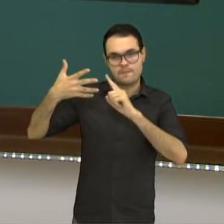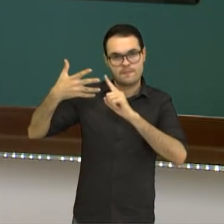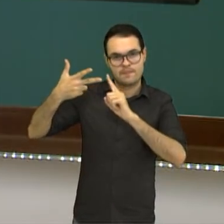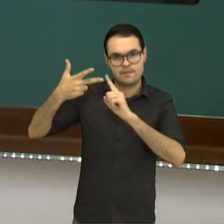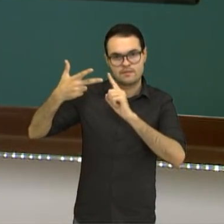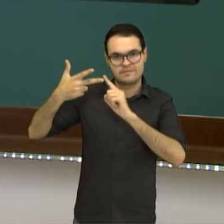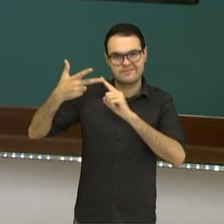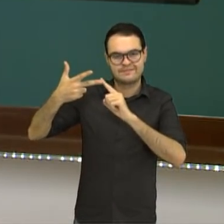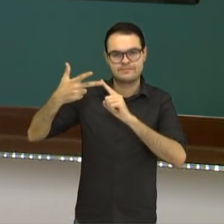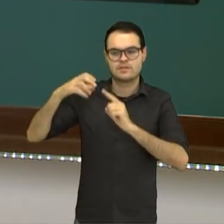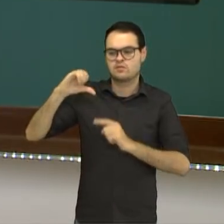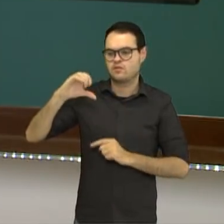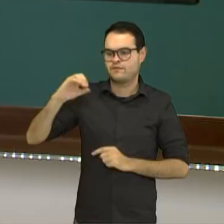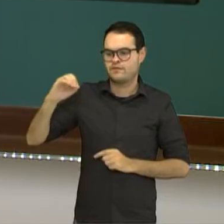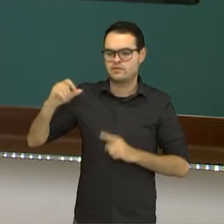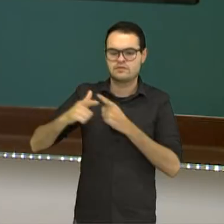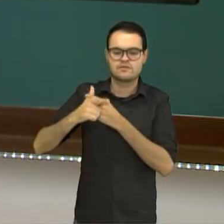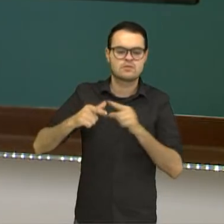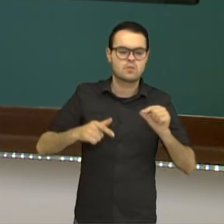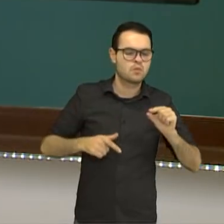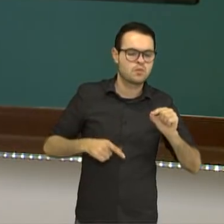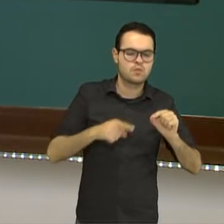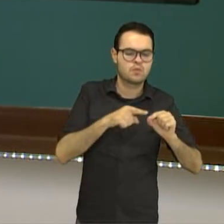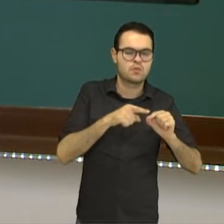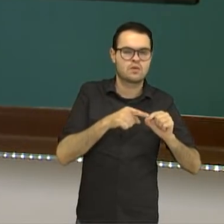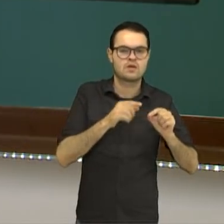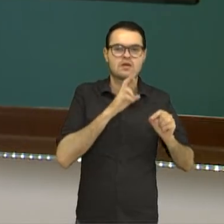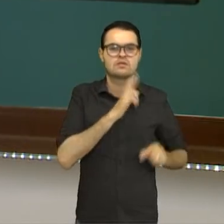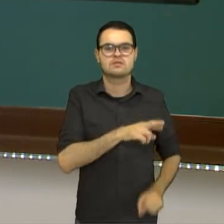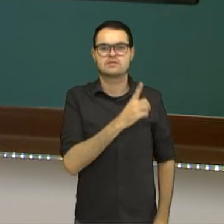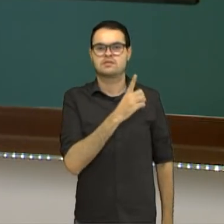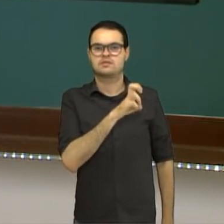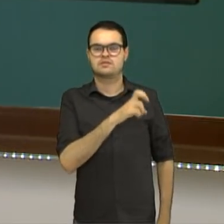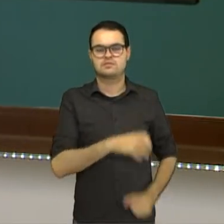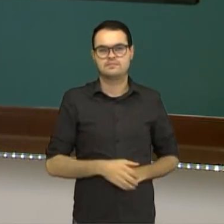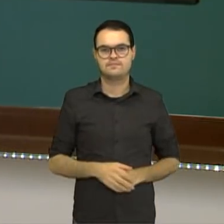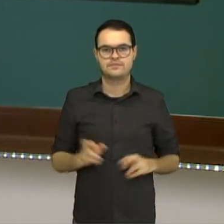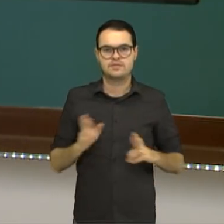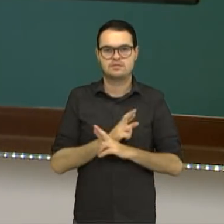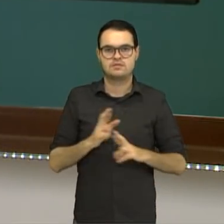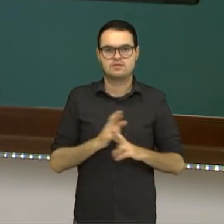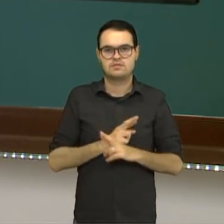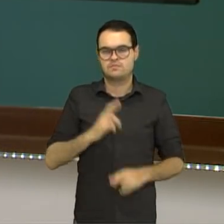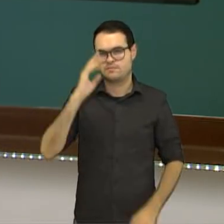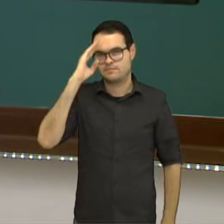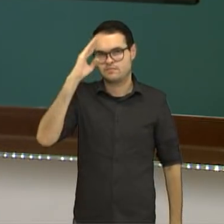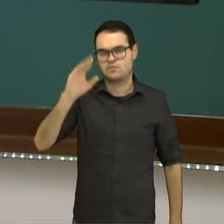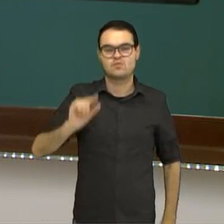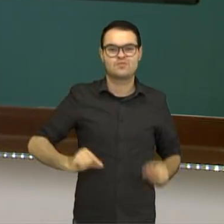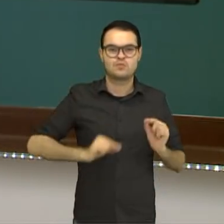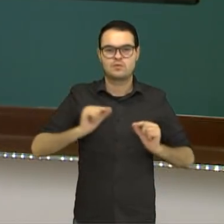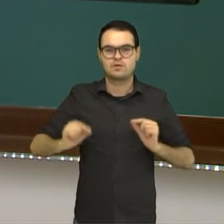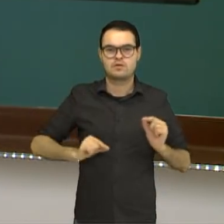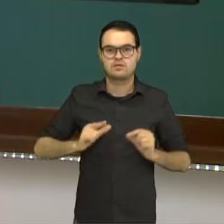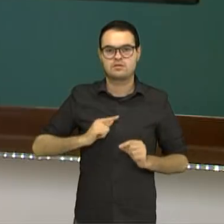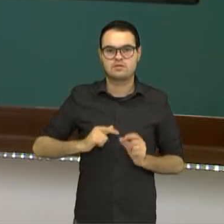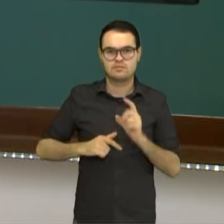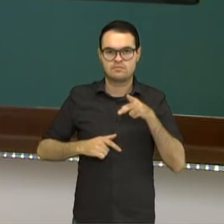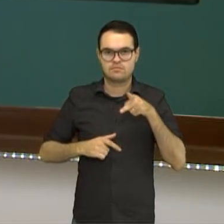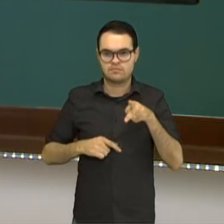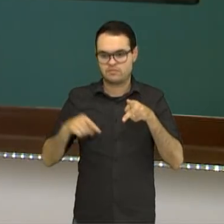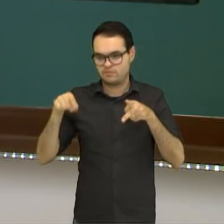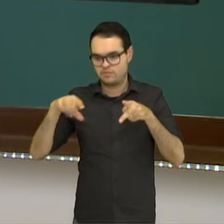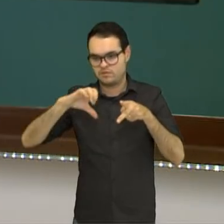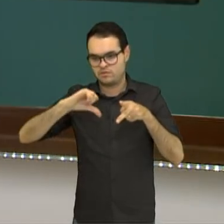quem vai dar 15? Bom, 900 dividido por quem vai dar 15? Pela relação fundamental, eu tenho que o dividendo,